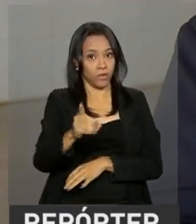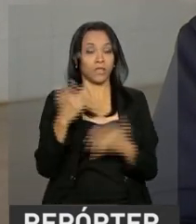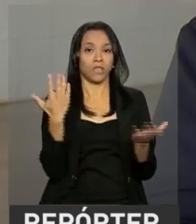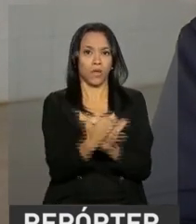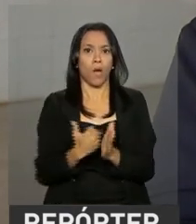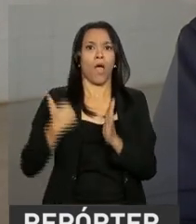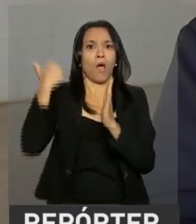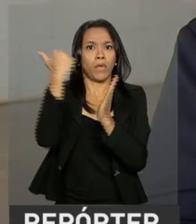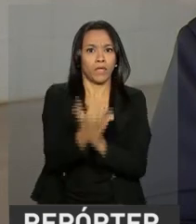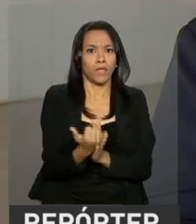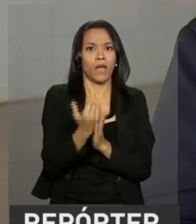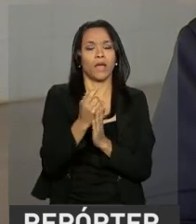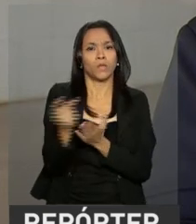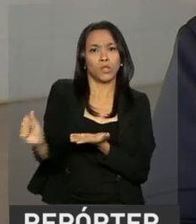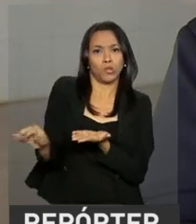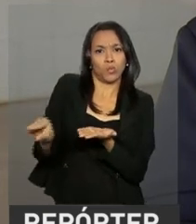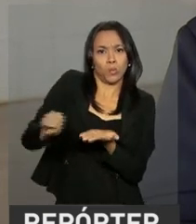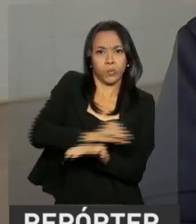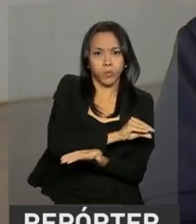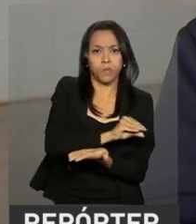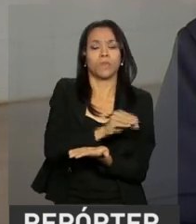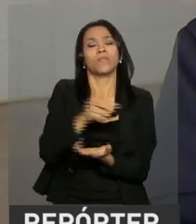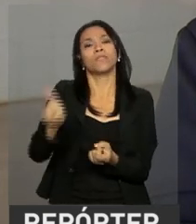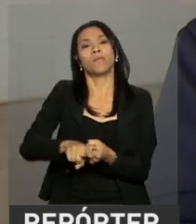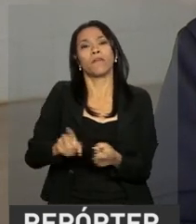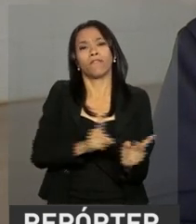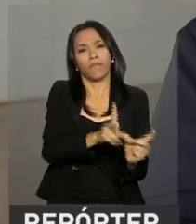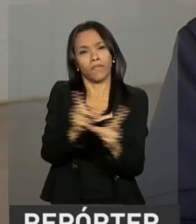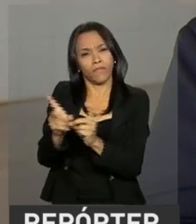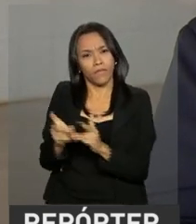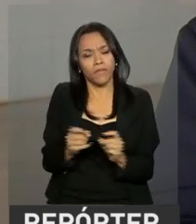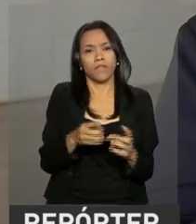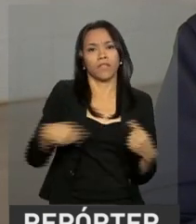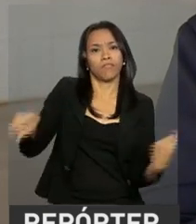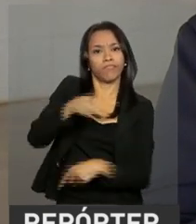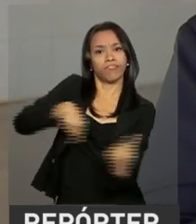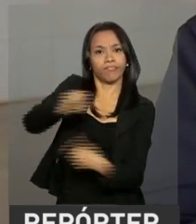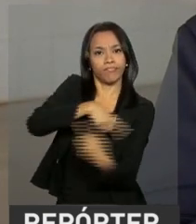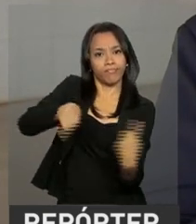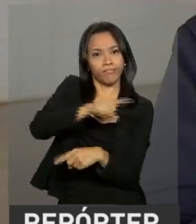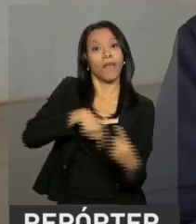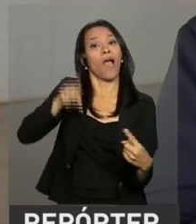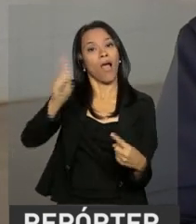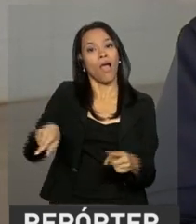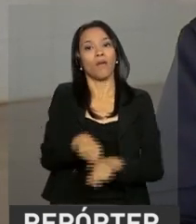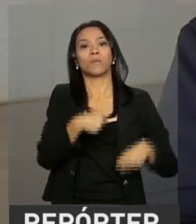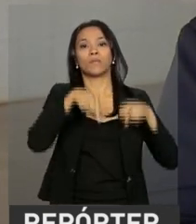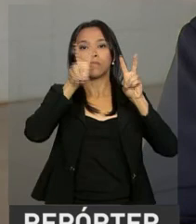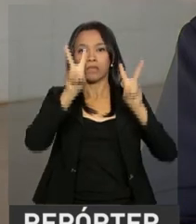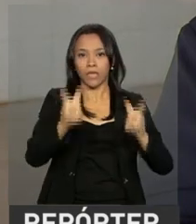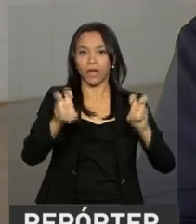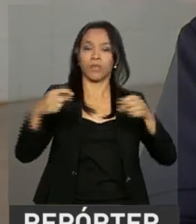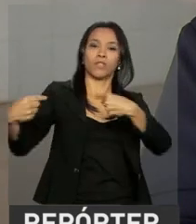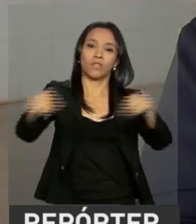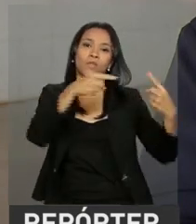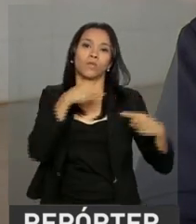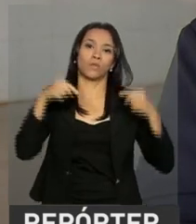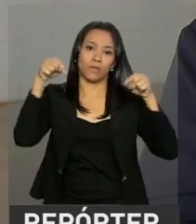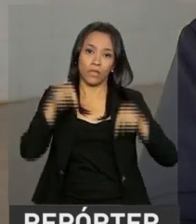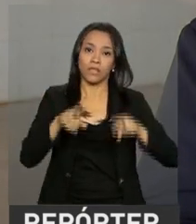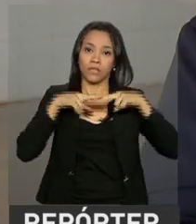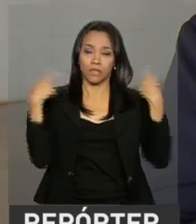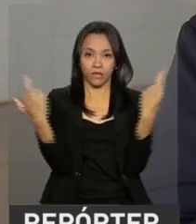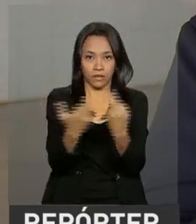aumentar o fluxo de investimentos e de comércio entre os dois países foi um dos temas debatidos na reunião desta